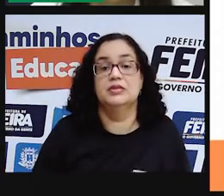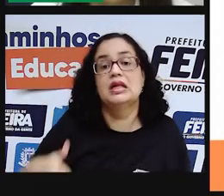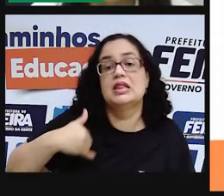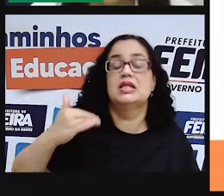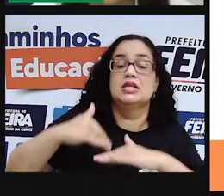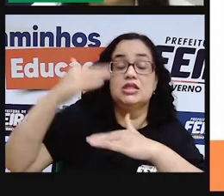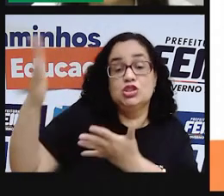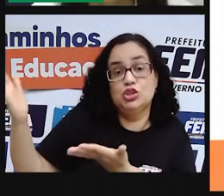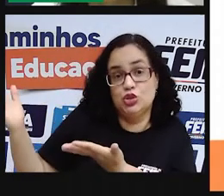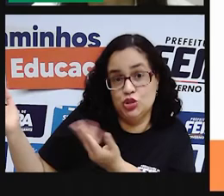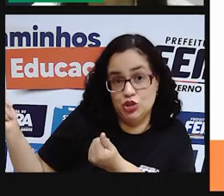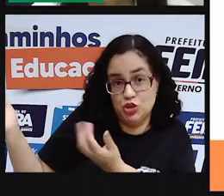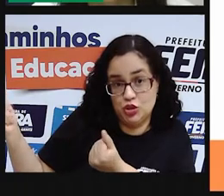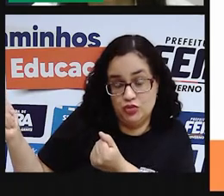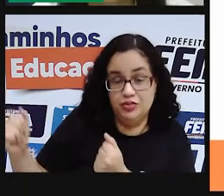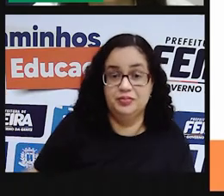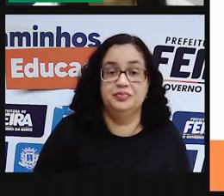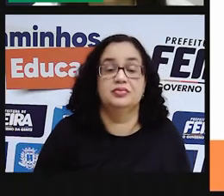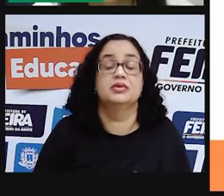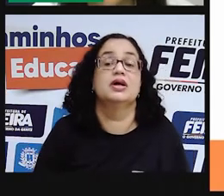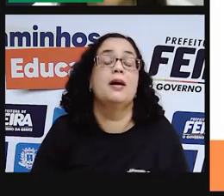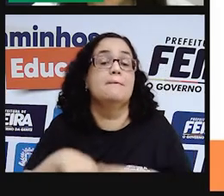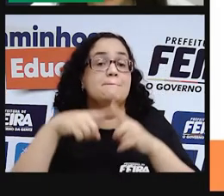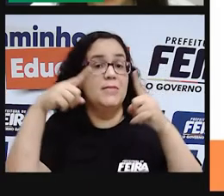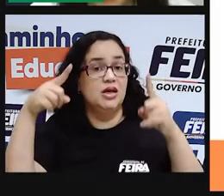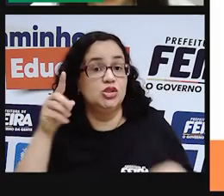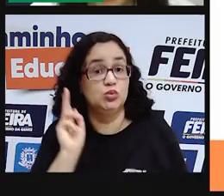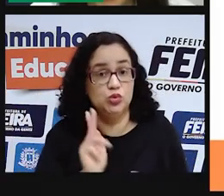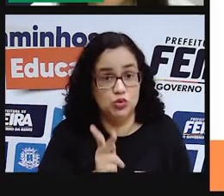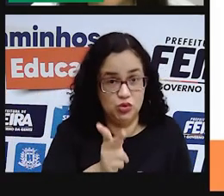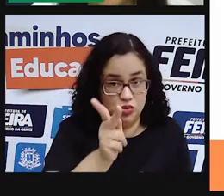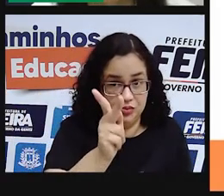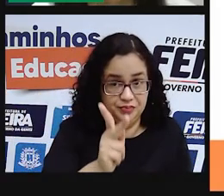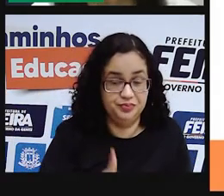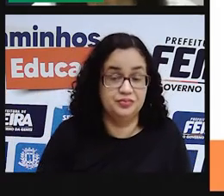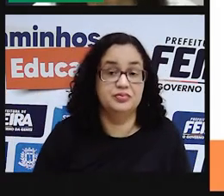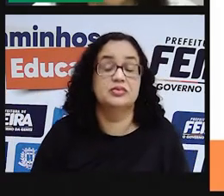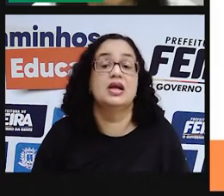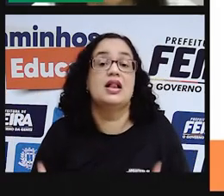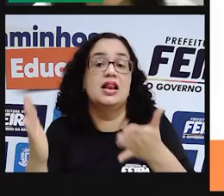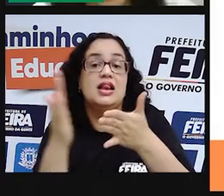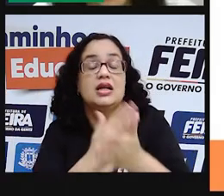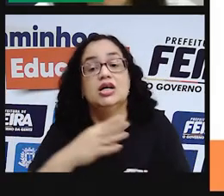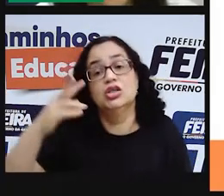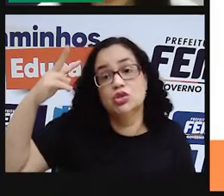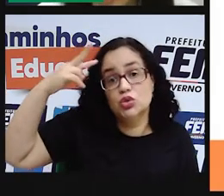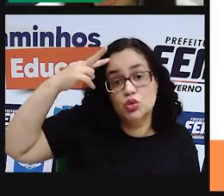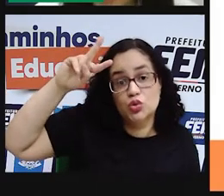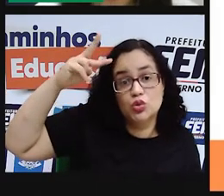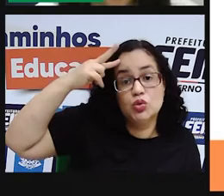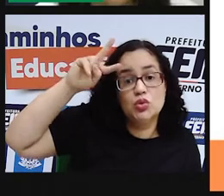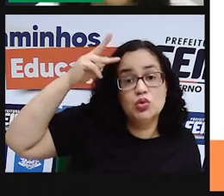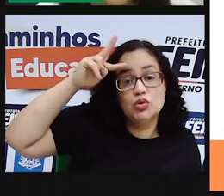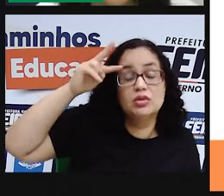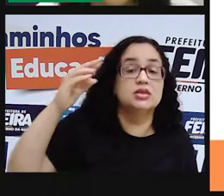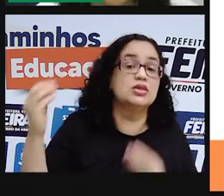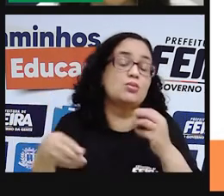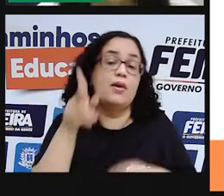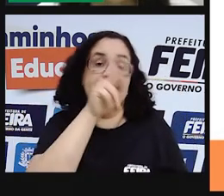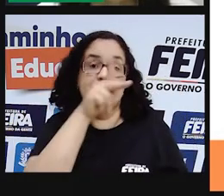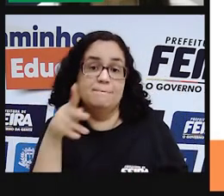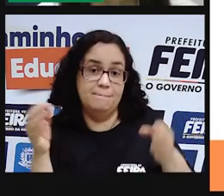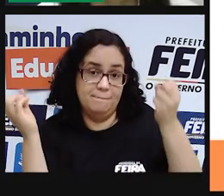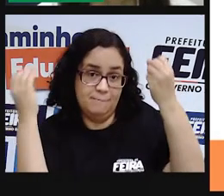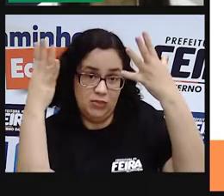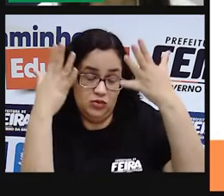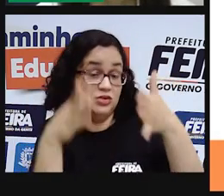idade de adolescentes. Mas vamos lá. Essa revista tem história muito grande, não tinha como a Pro trazer para a